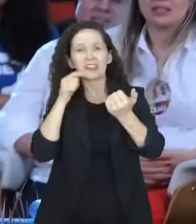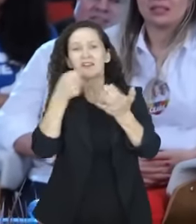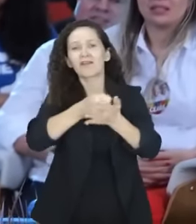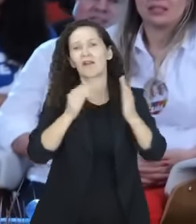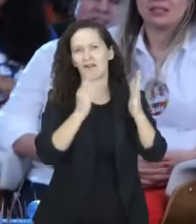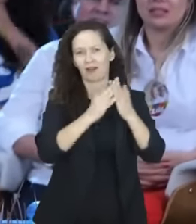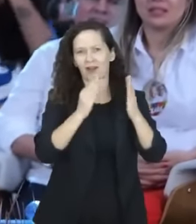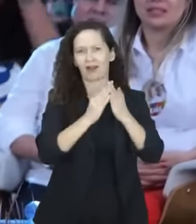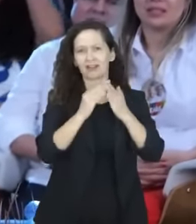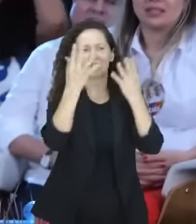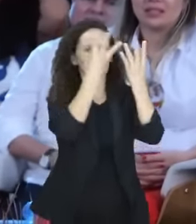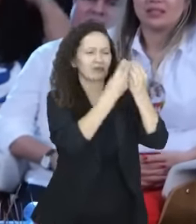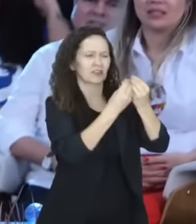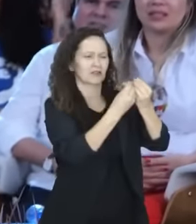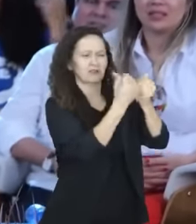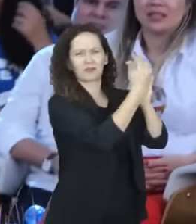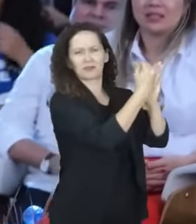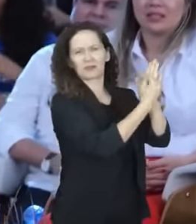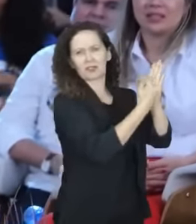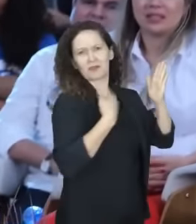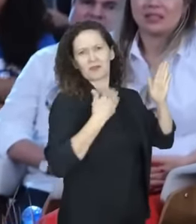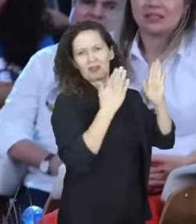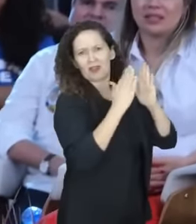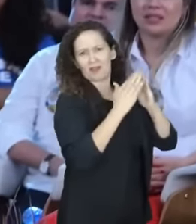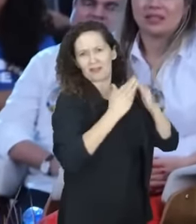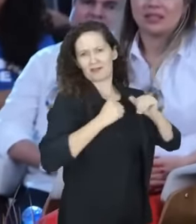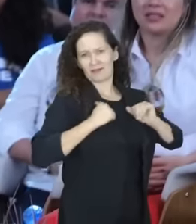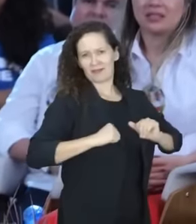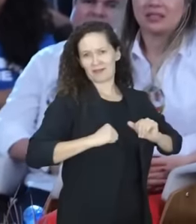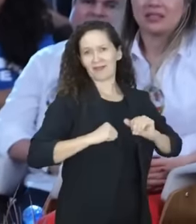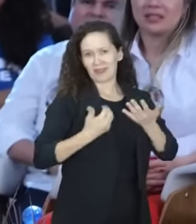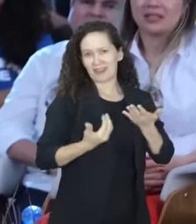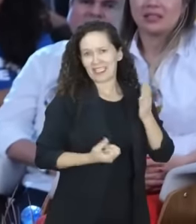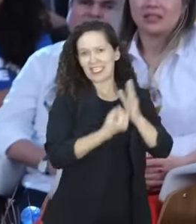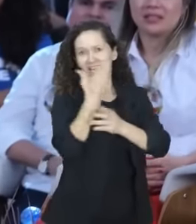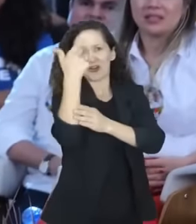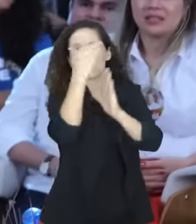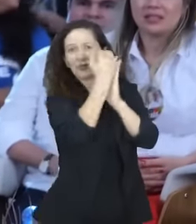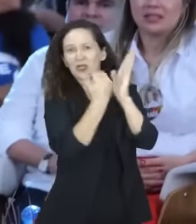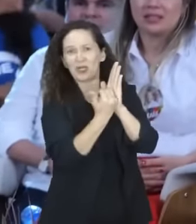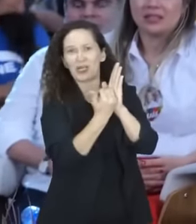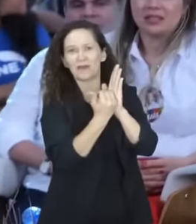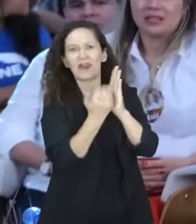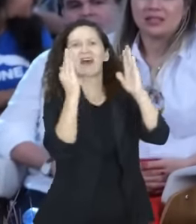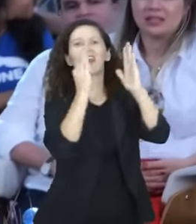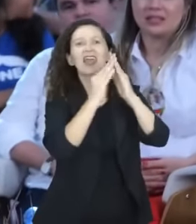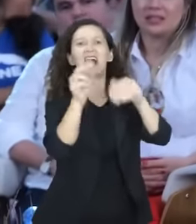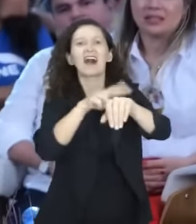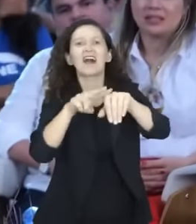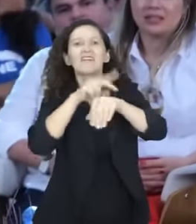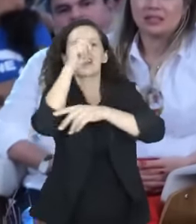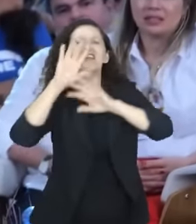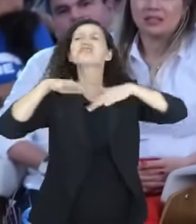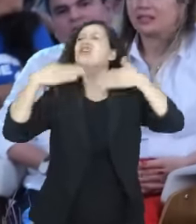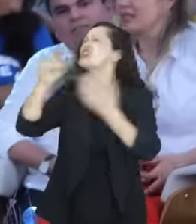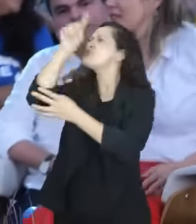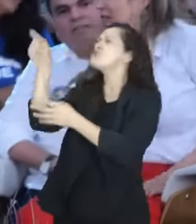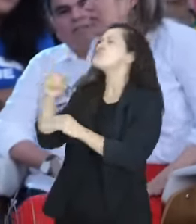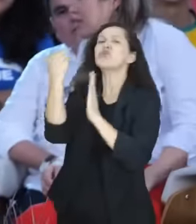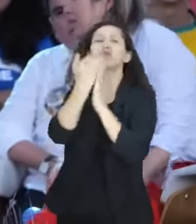Vida e inventaram a tal de Casa Verde e Amarela. Cadê a Casa Verde e Amarela? Que eu não vi nenhuma